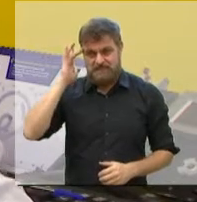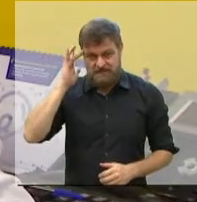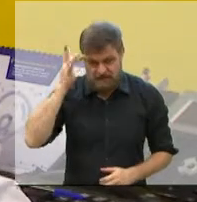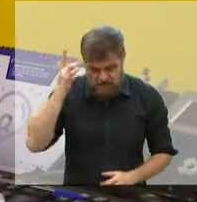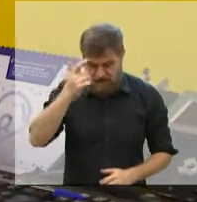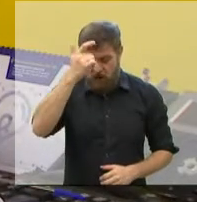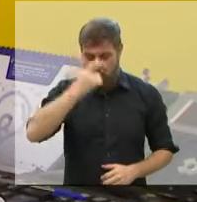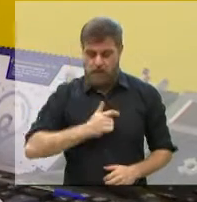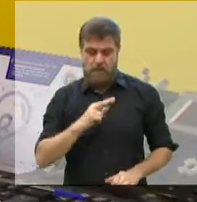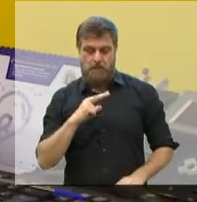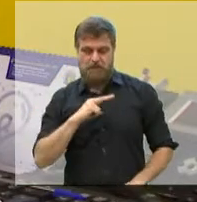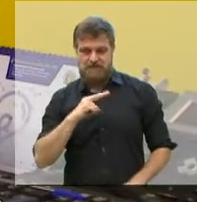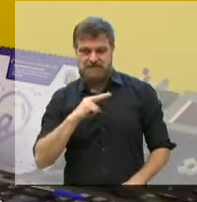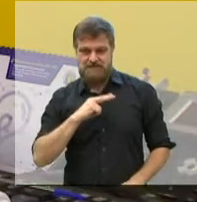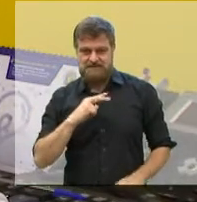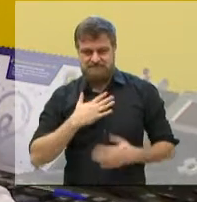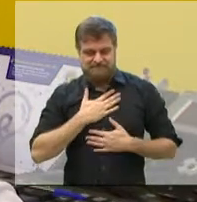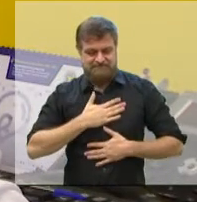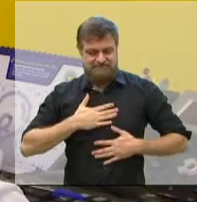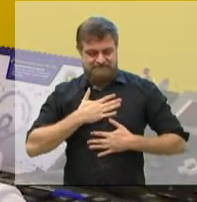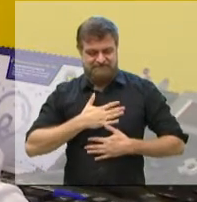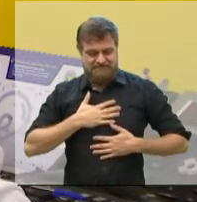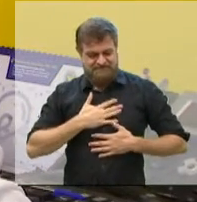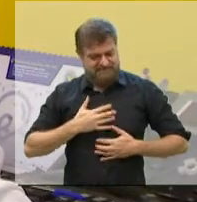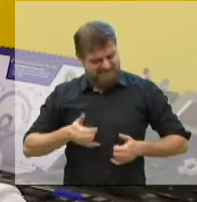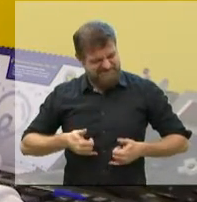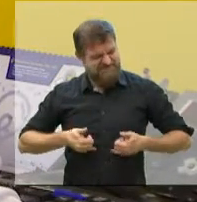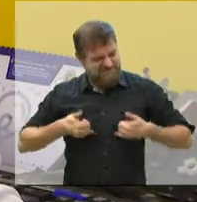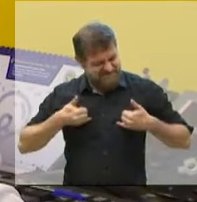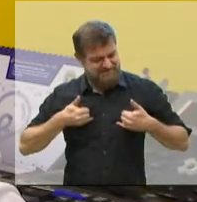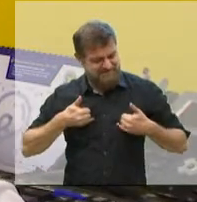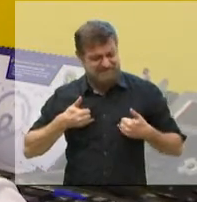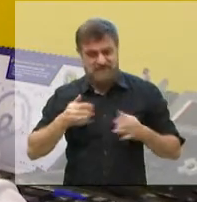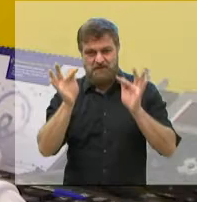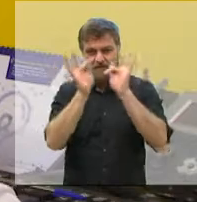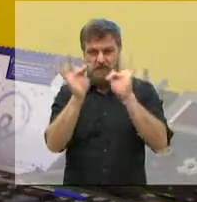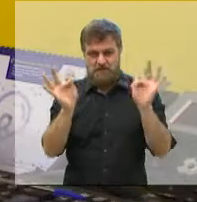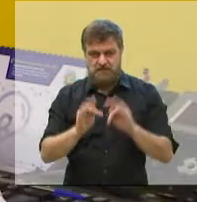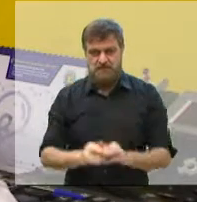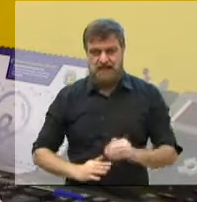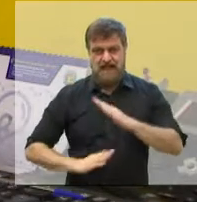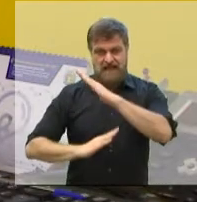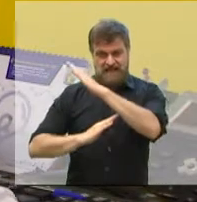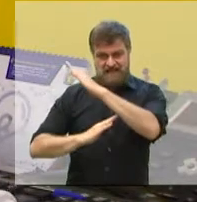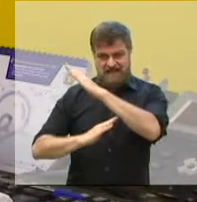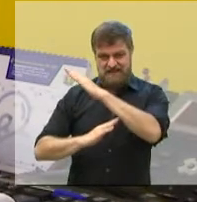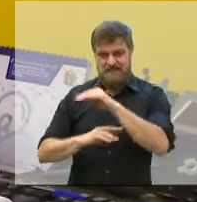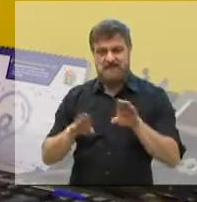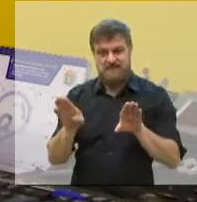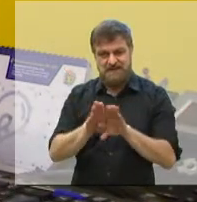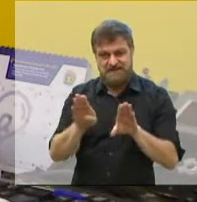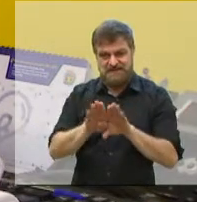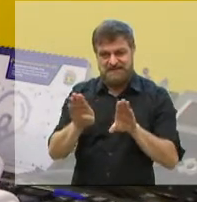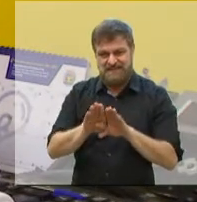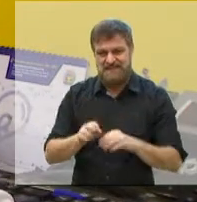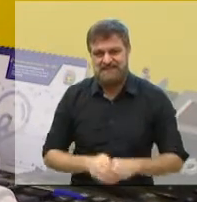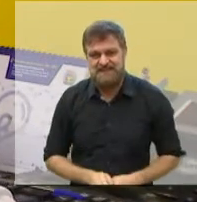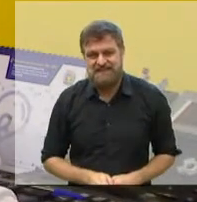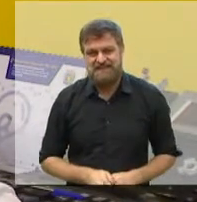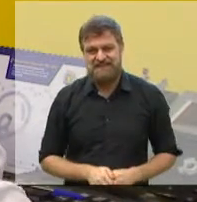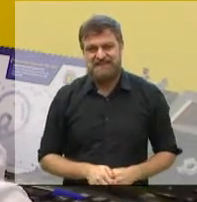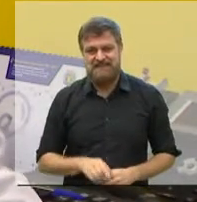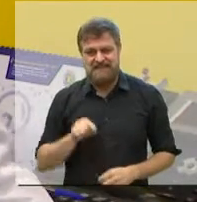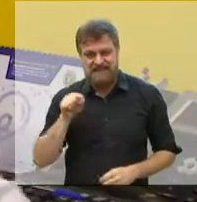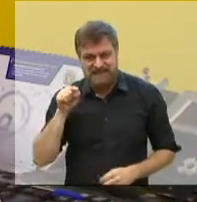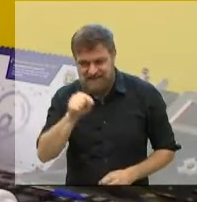assim, como pessoa, é gratificante, eu ganhei muito. Acho que para a Câmara também, que, aliás,